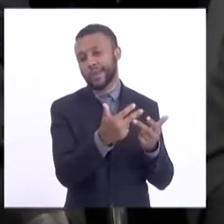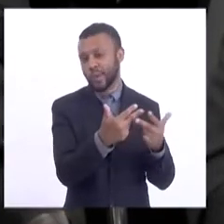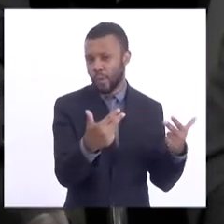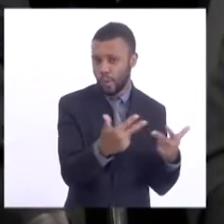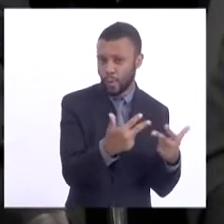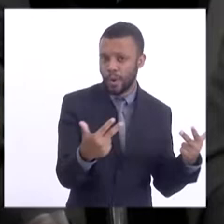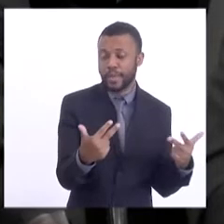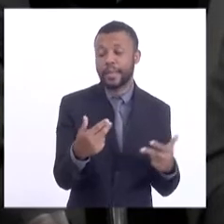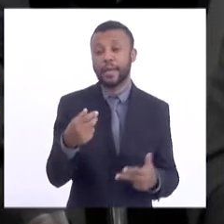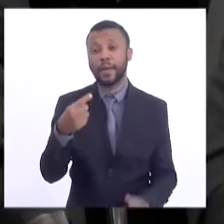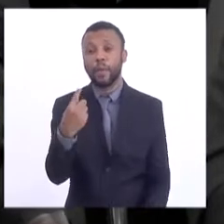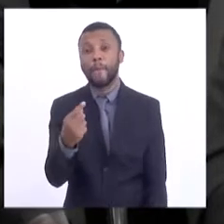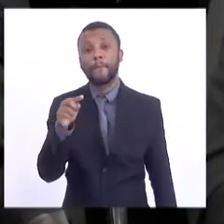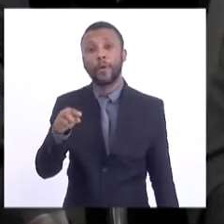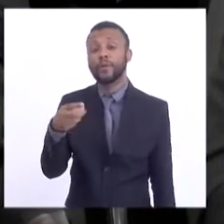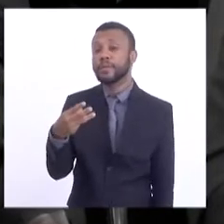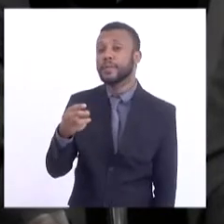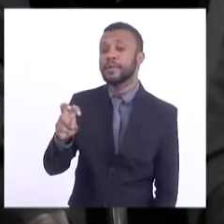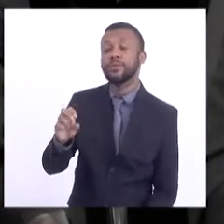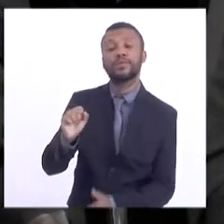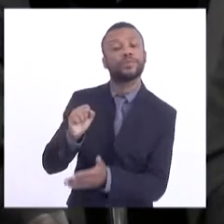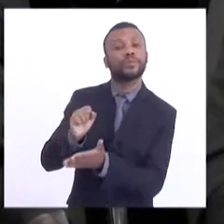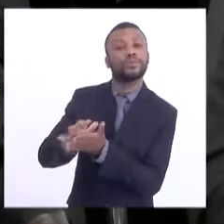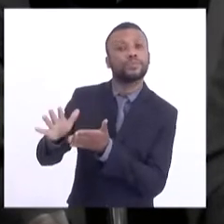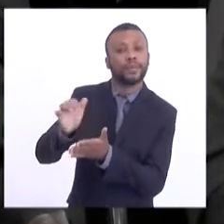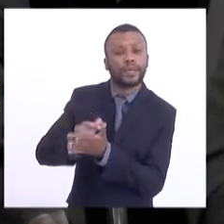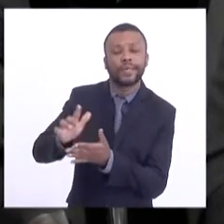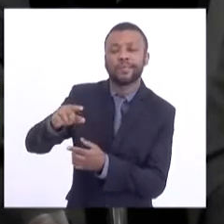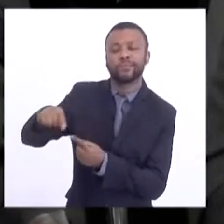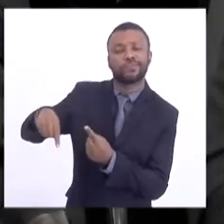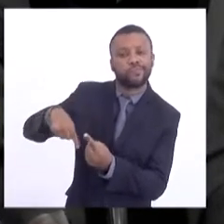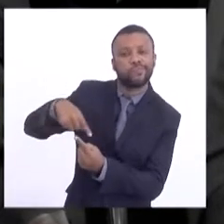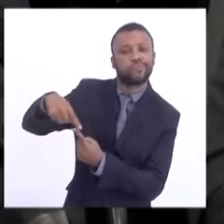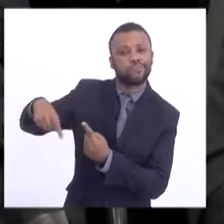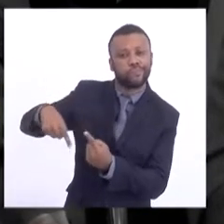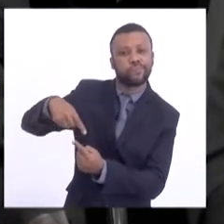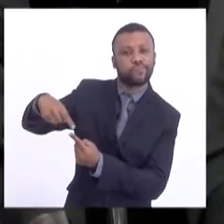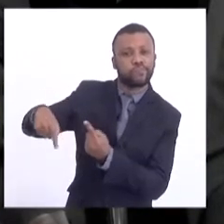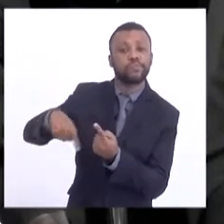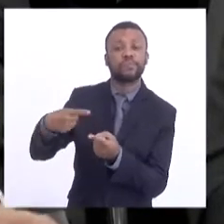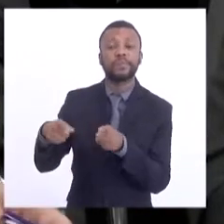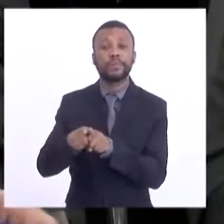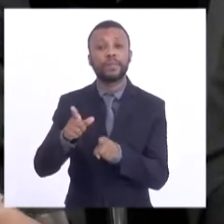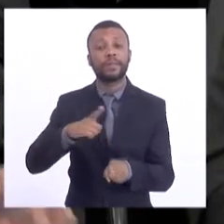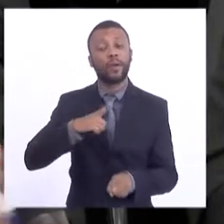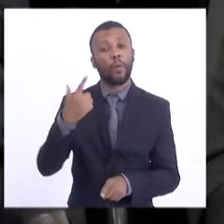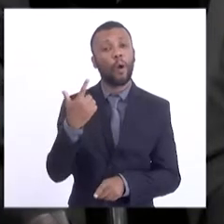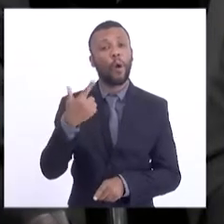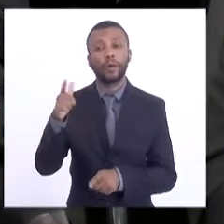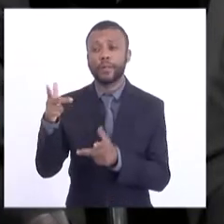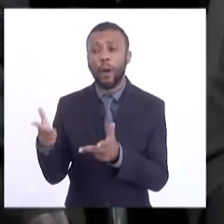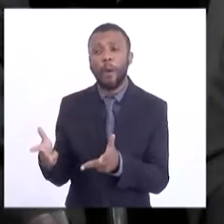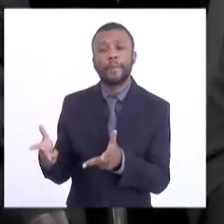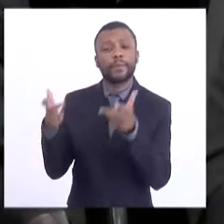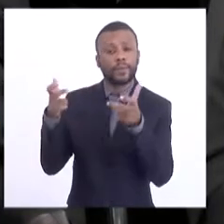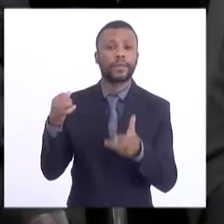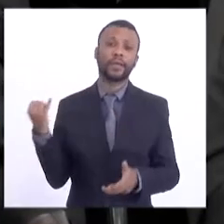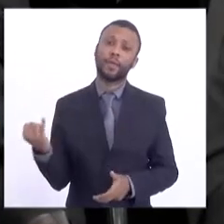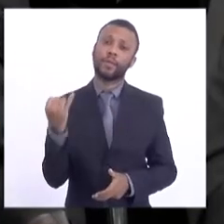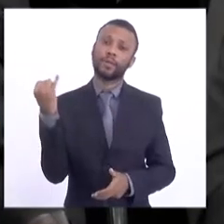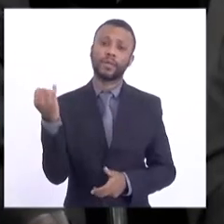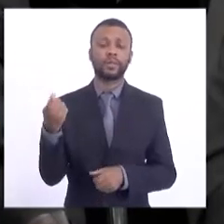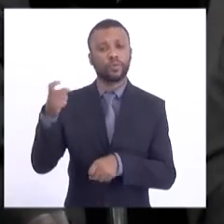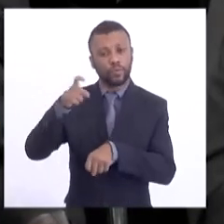1.35 de despesas correntes faço também uma outra observação que é muito importante que quando a gente